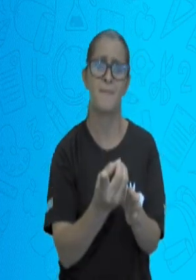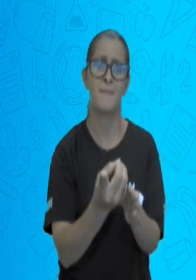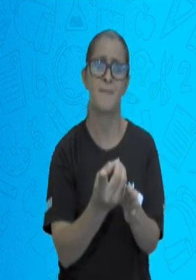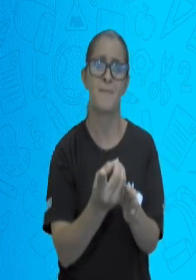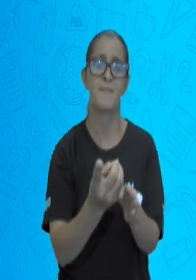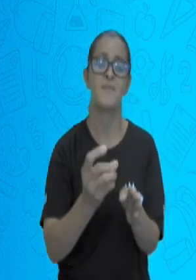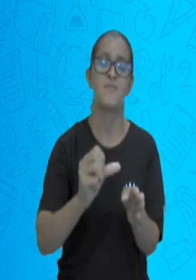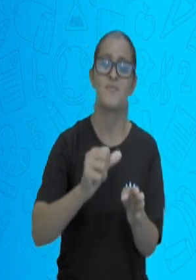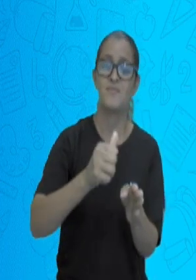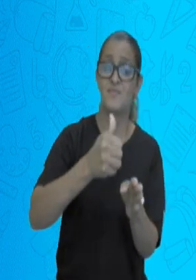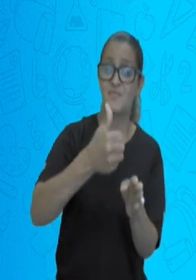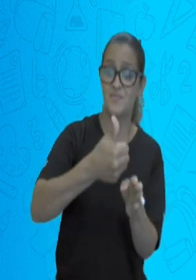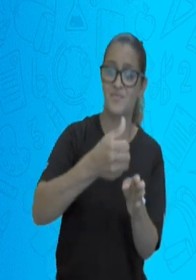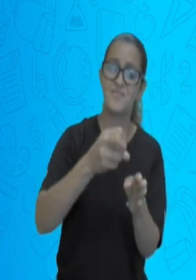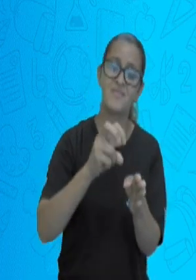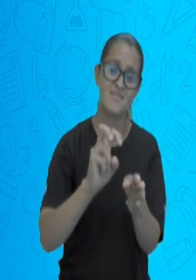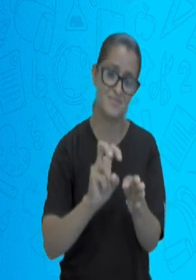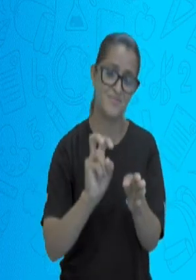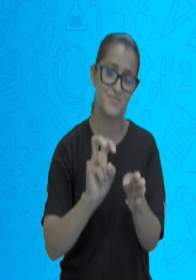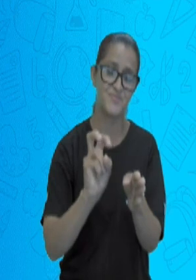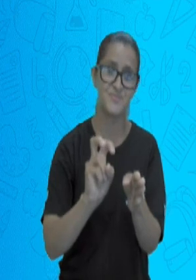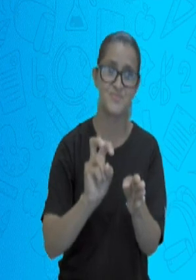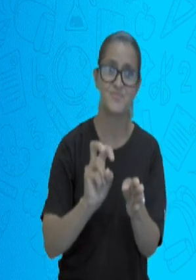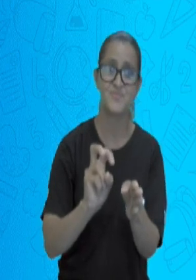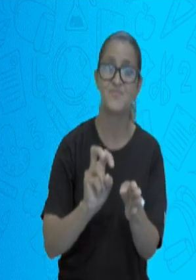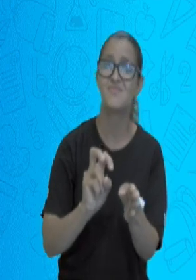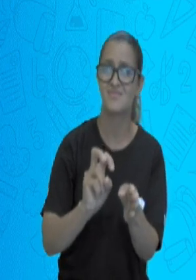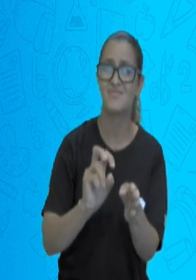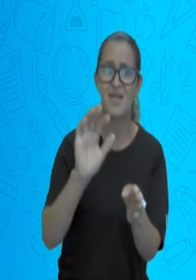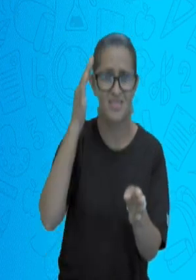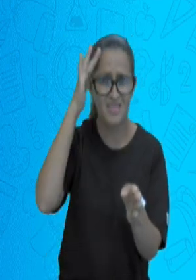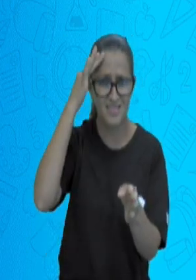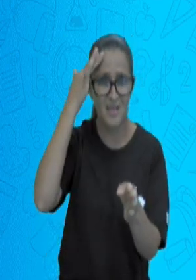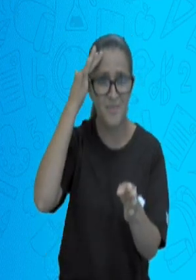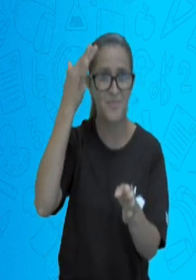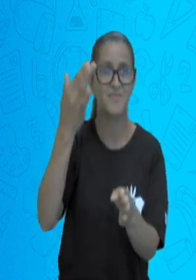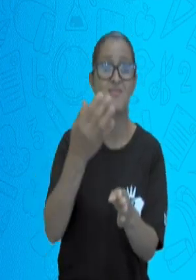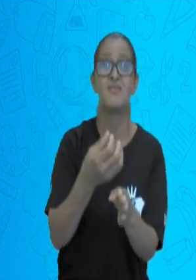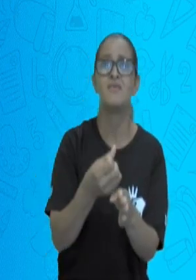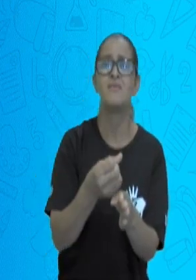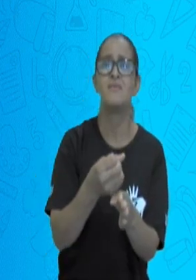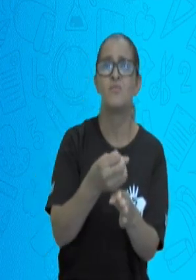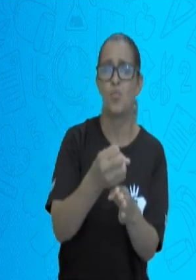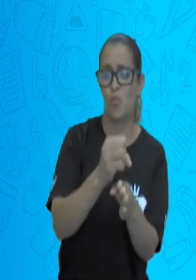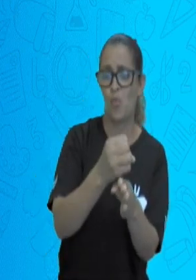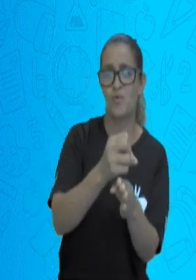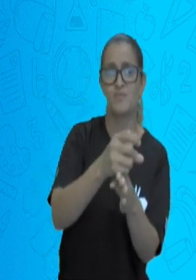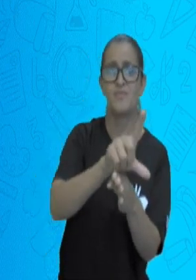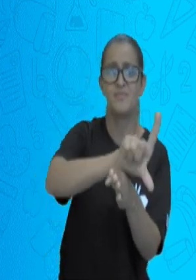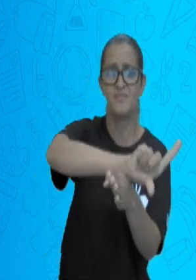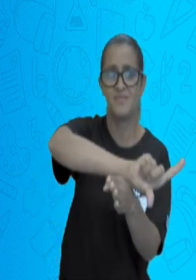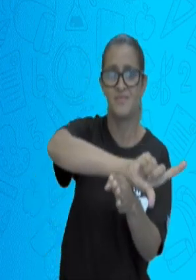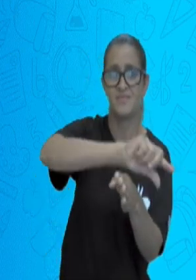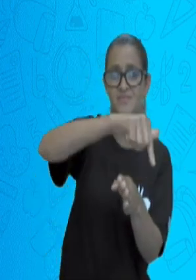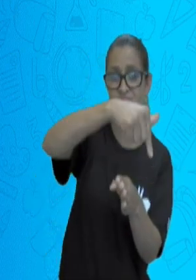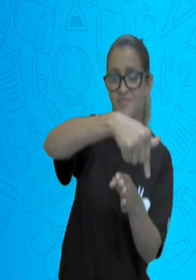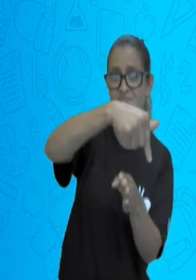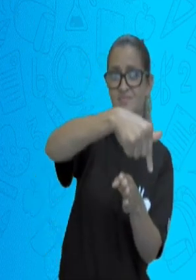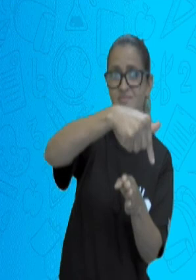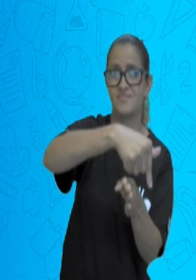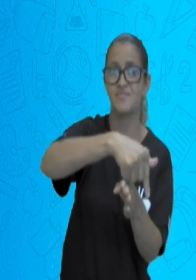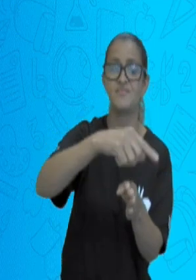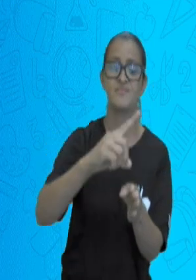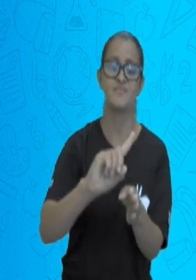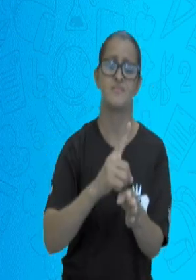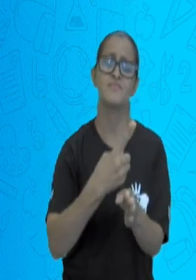Depois do 14, nós temos o 15. Antes do 8, nós temos